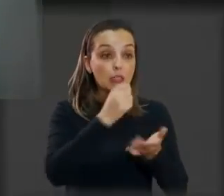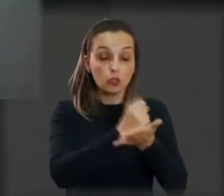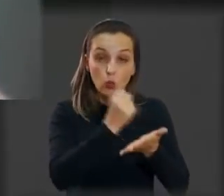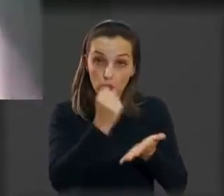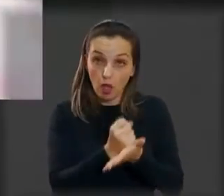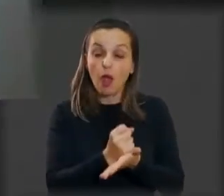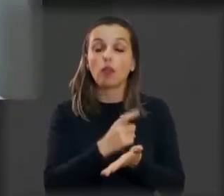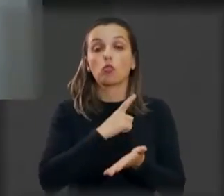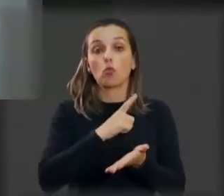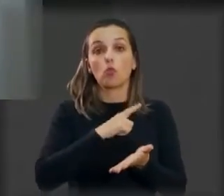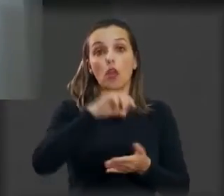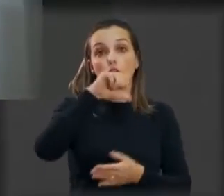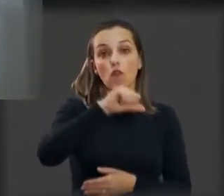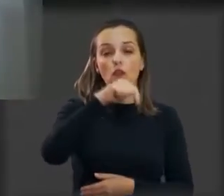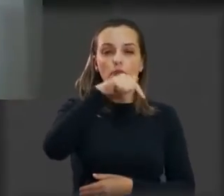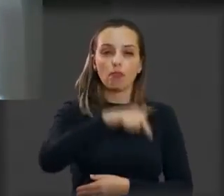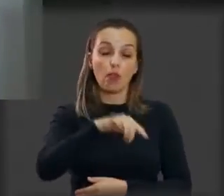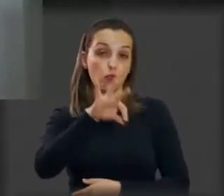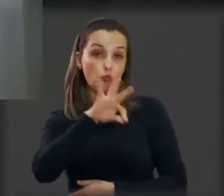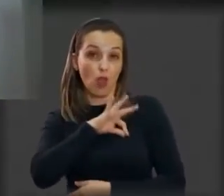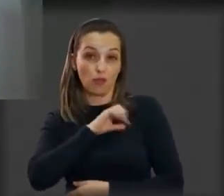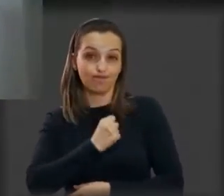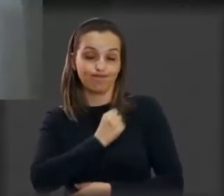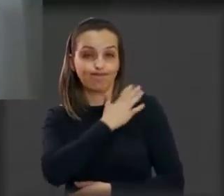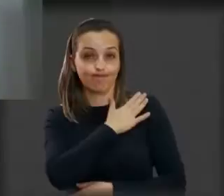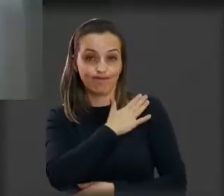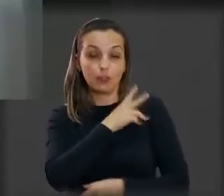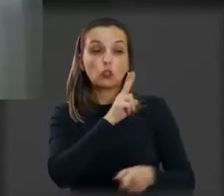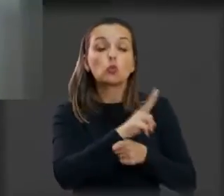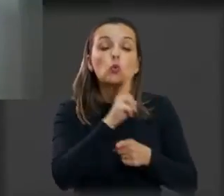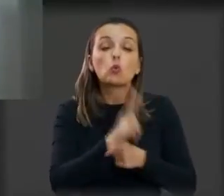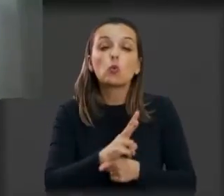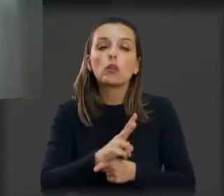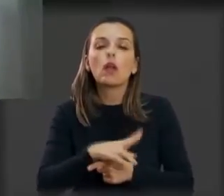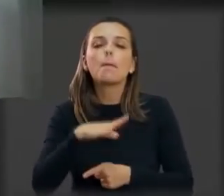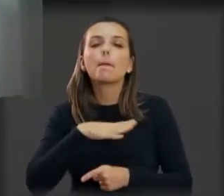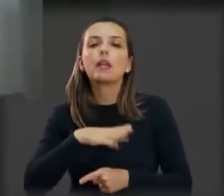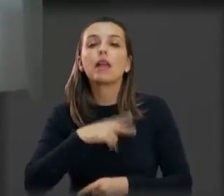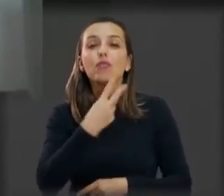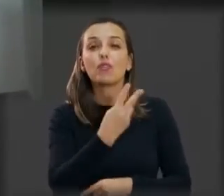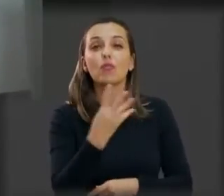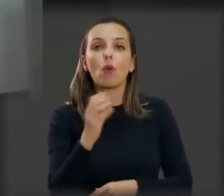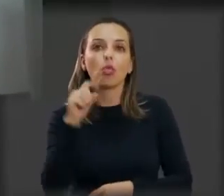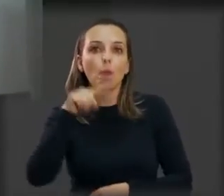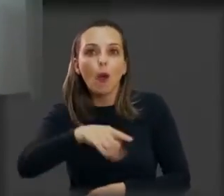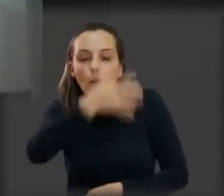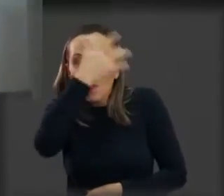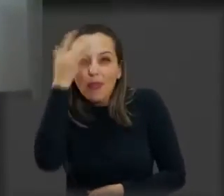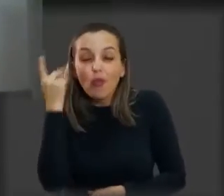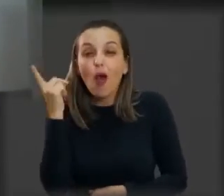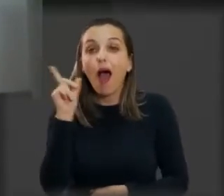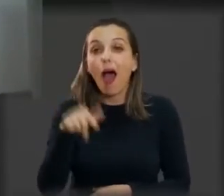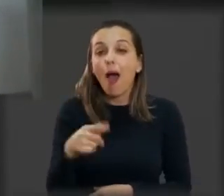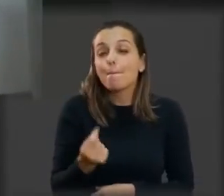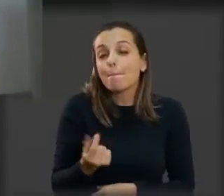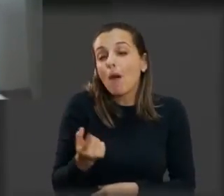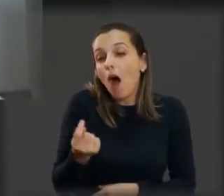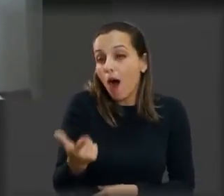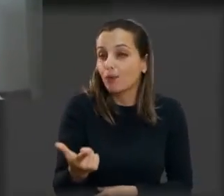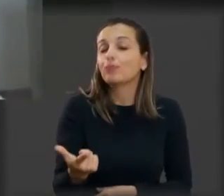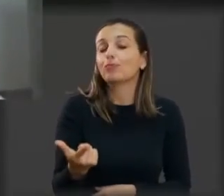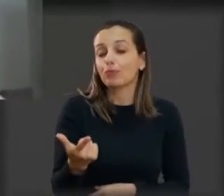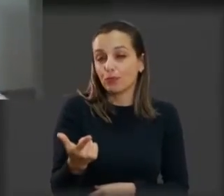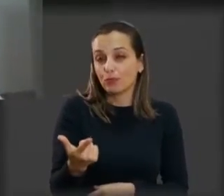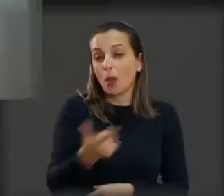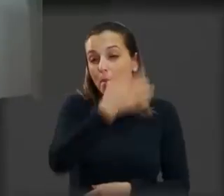contratados, 97 guardas para cuidar de uma cidade de 240 mil habitantes. É pouco guarda para